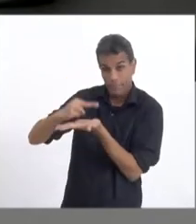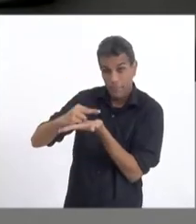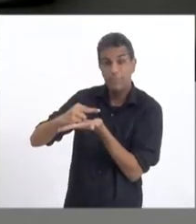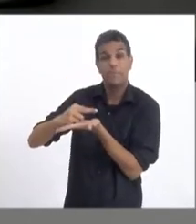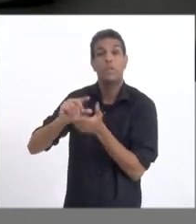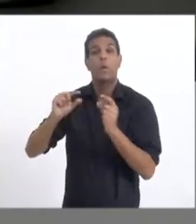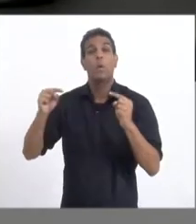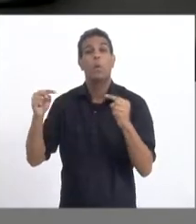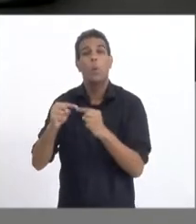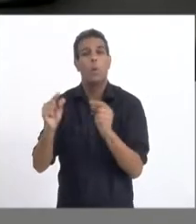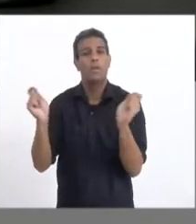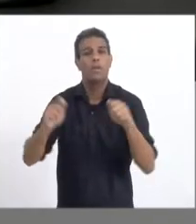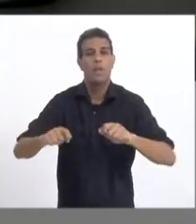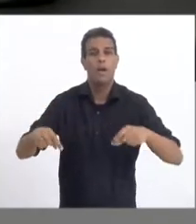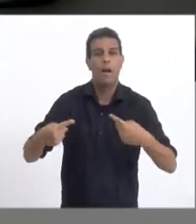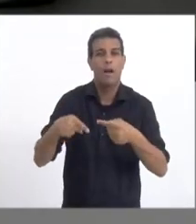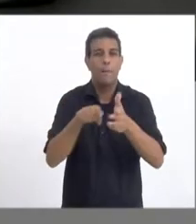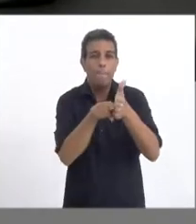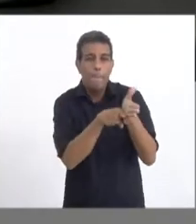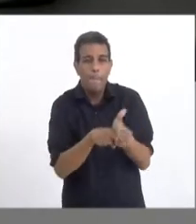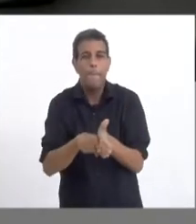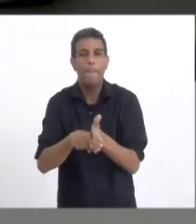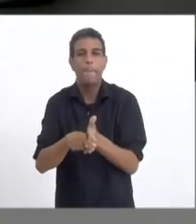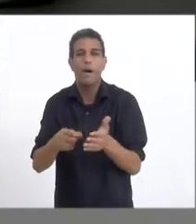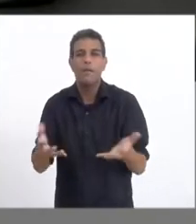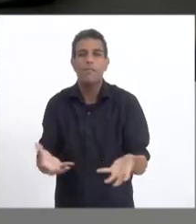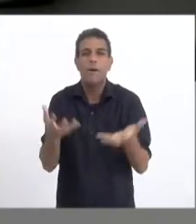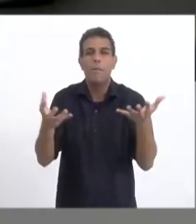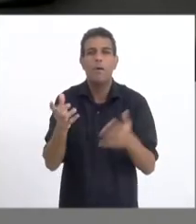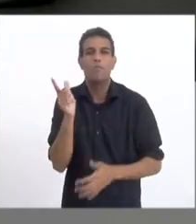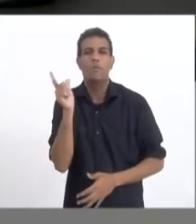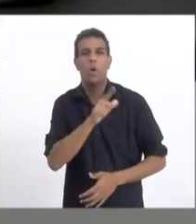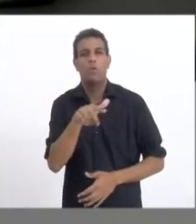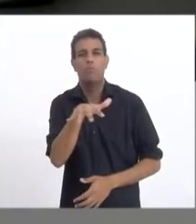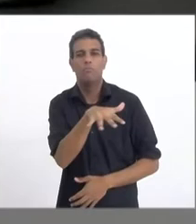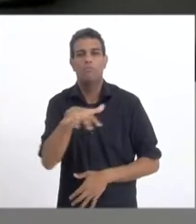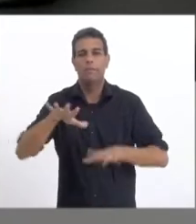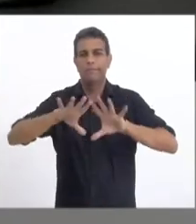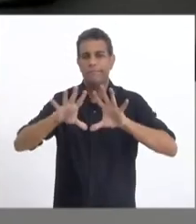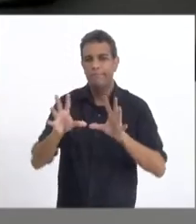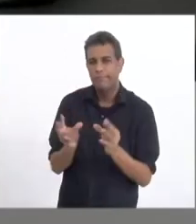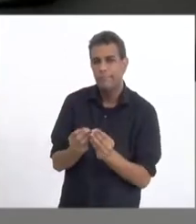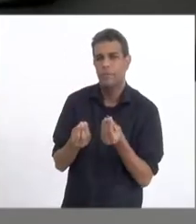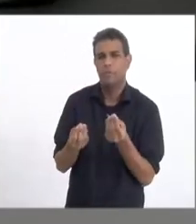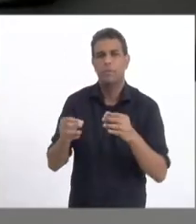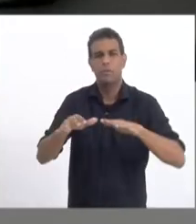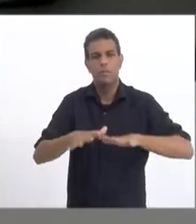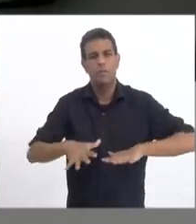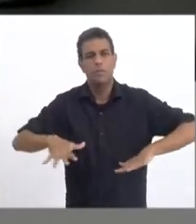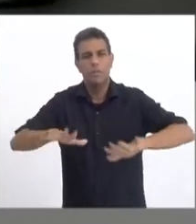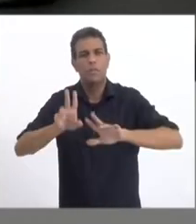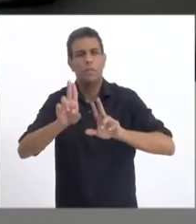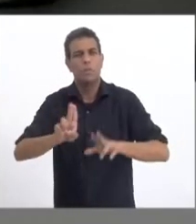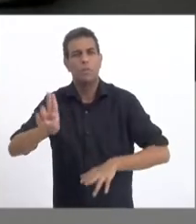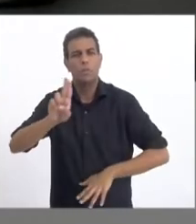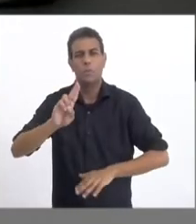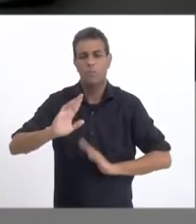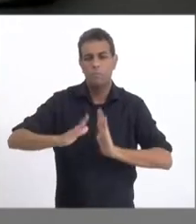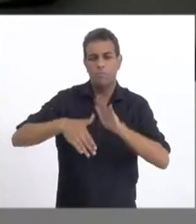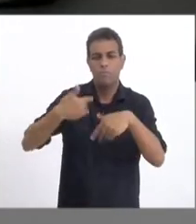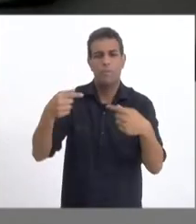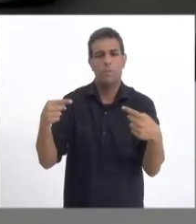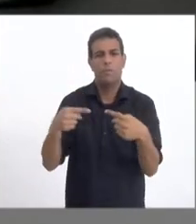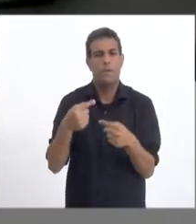a pulsão e esses impulsos, né, falando de maneira ampla, os impulsos para a